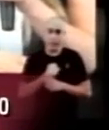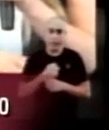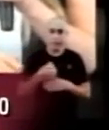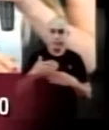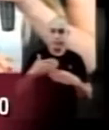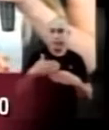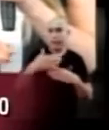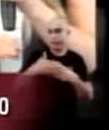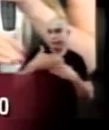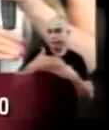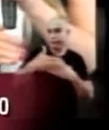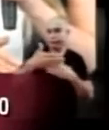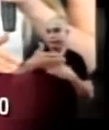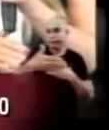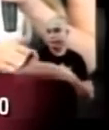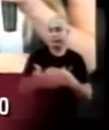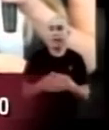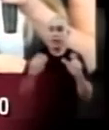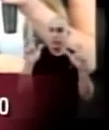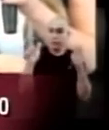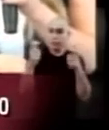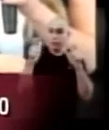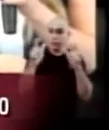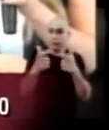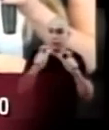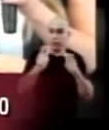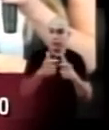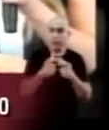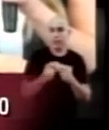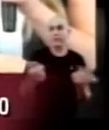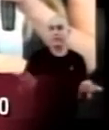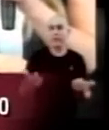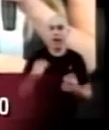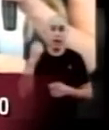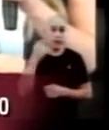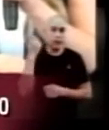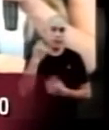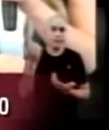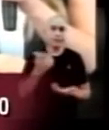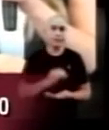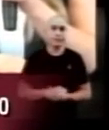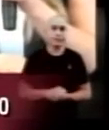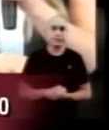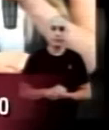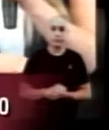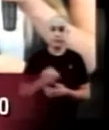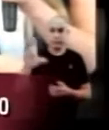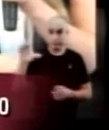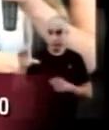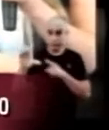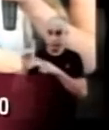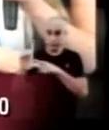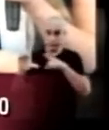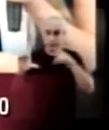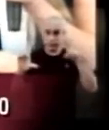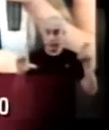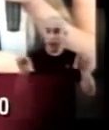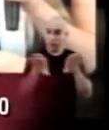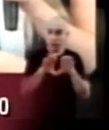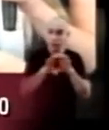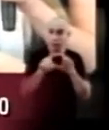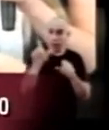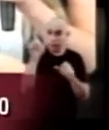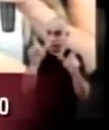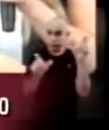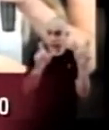a tendência dessa queda de confirmações entre os graves. Próximo. Esse também é o mesmo gráfico, só